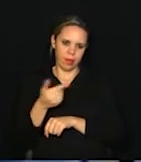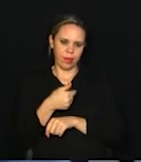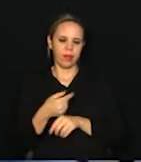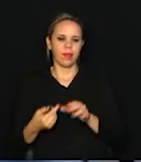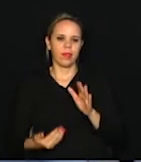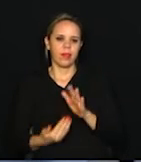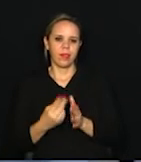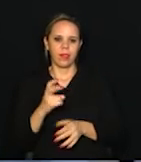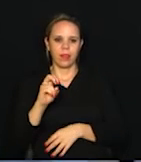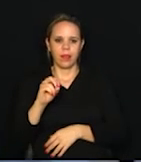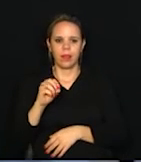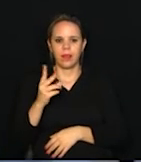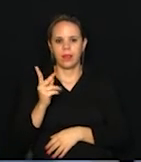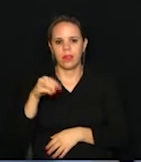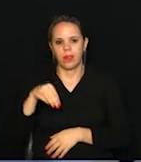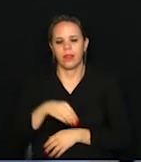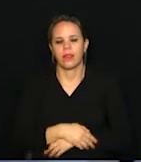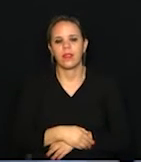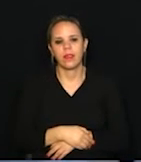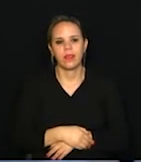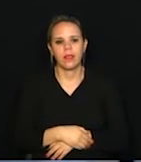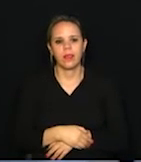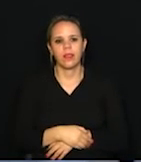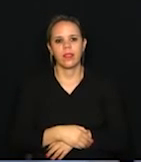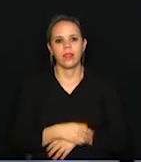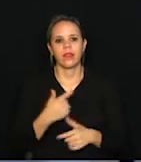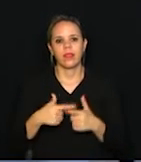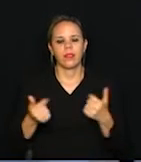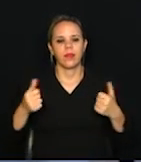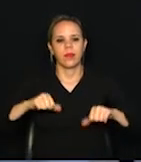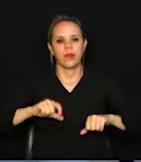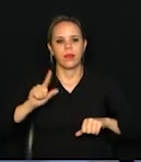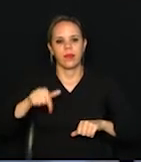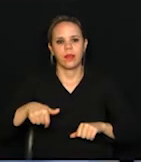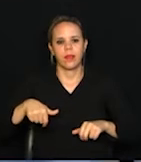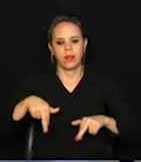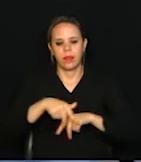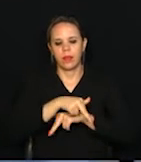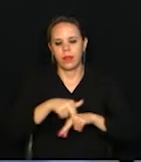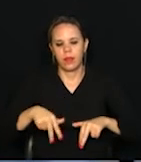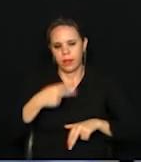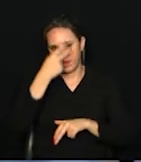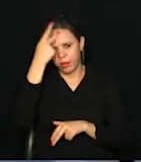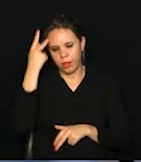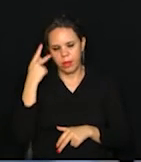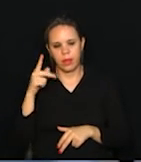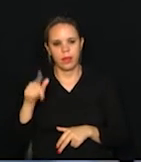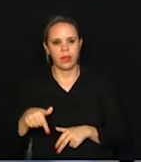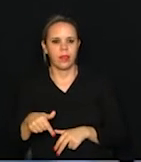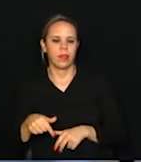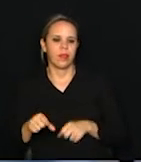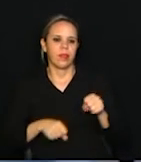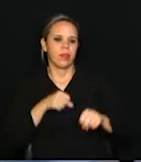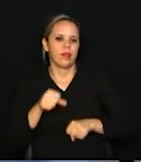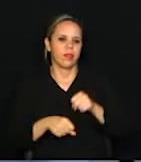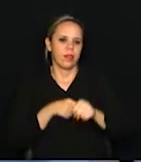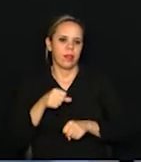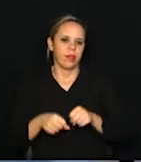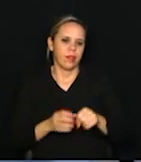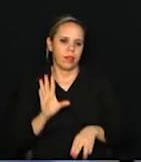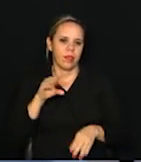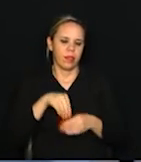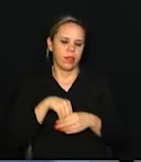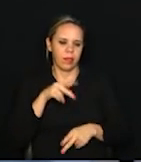é 50 km por hora. E o mais frágil é o pedestre, o mais frágil é o ciclista, e dentre